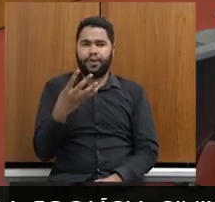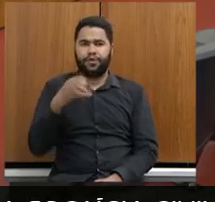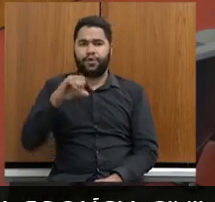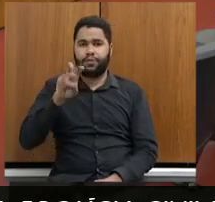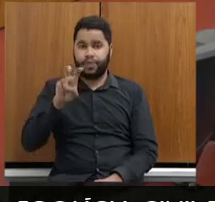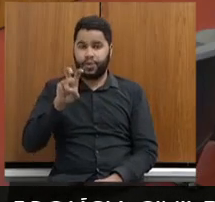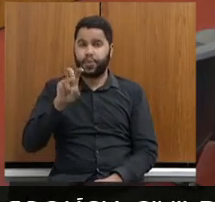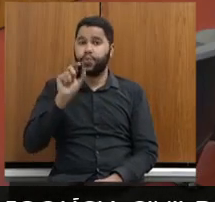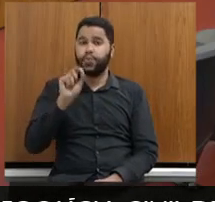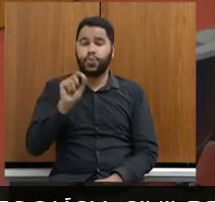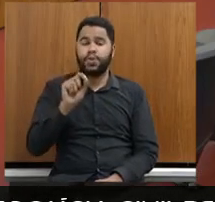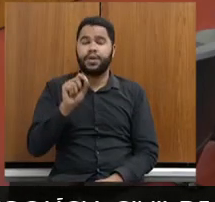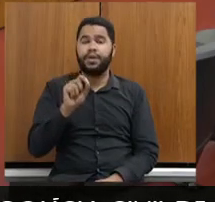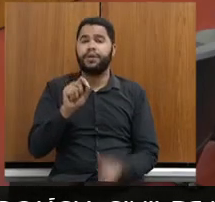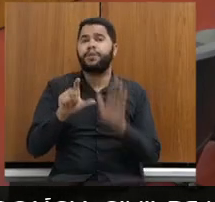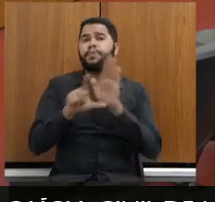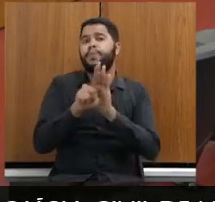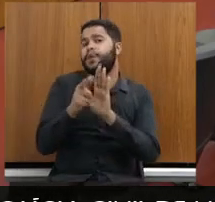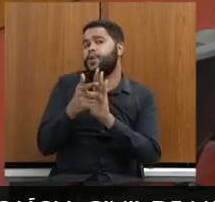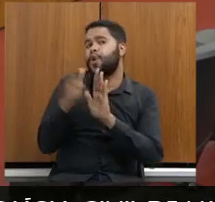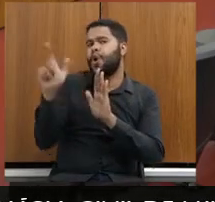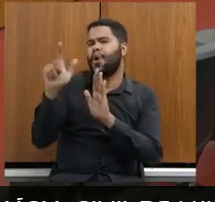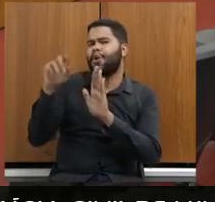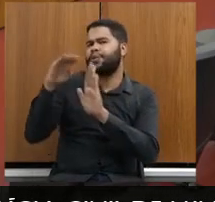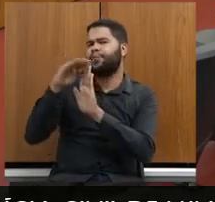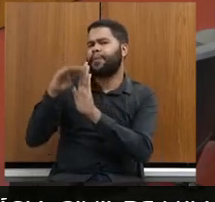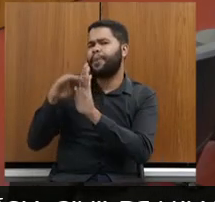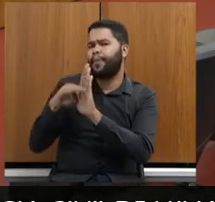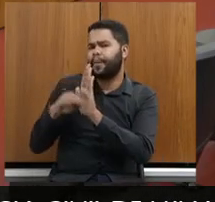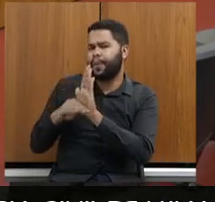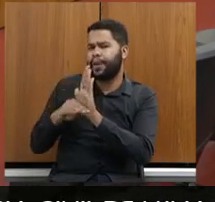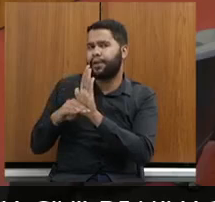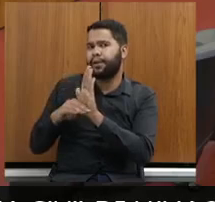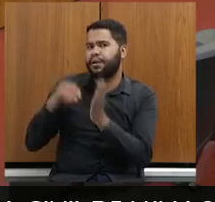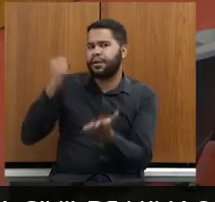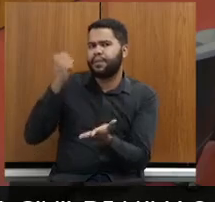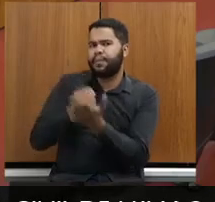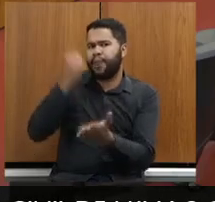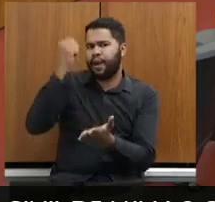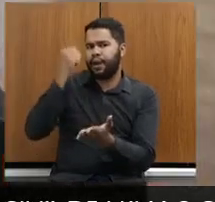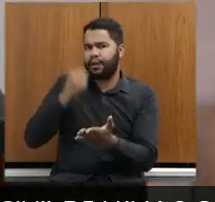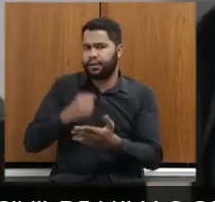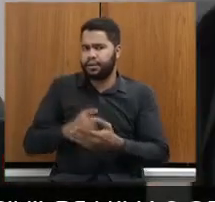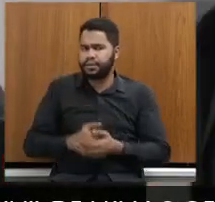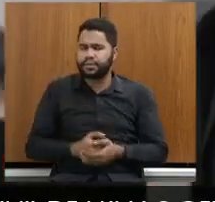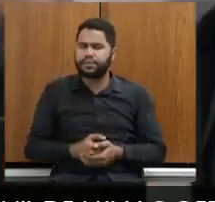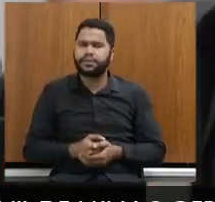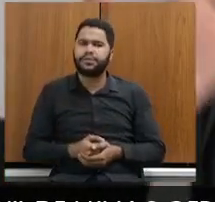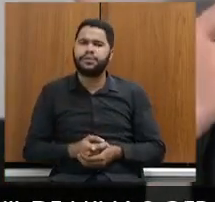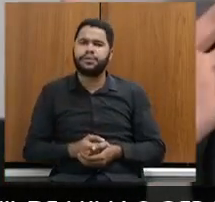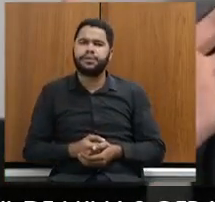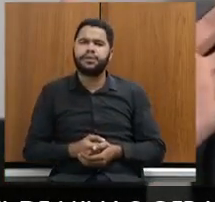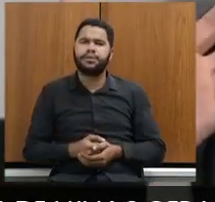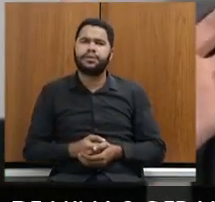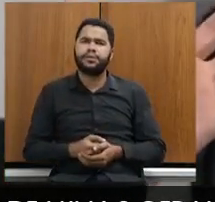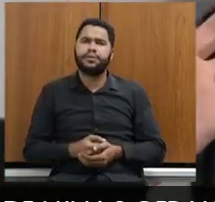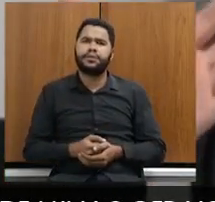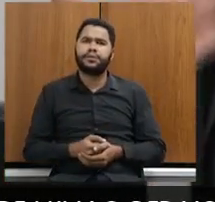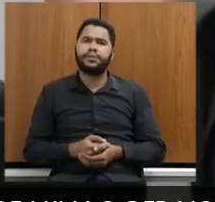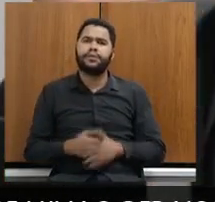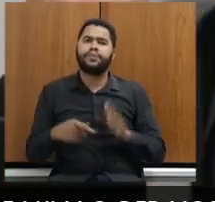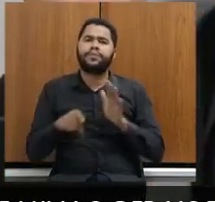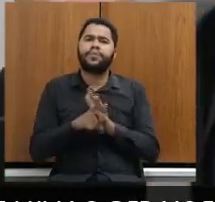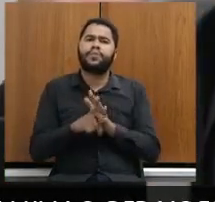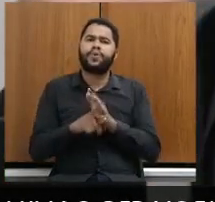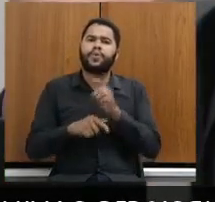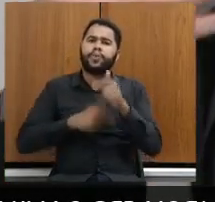e pegou uma lei de outra categoria E bateu um carinho do não para a